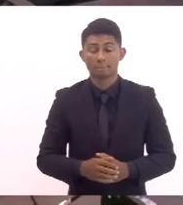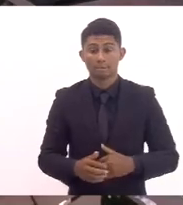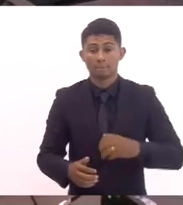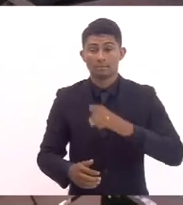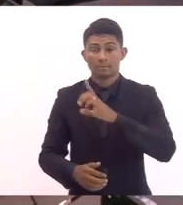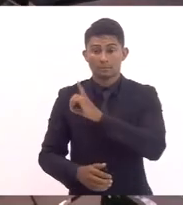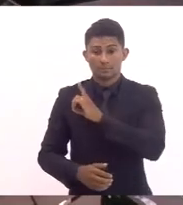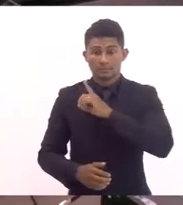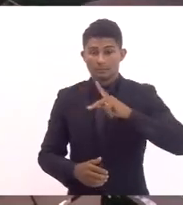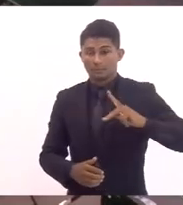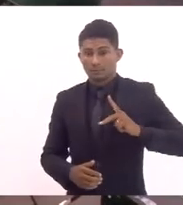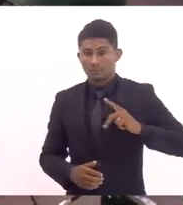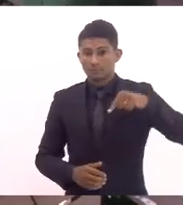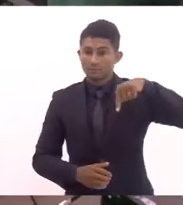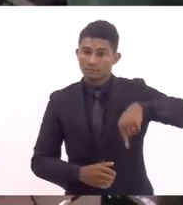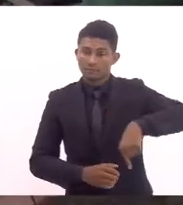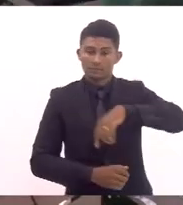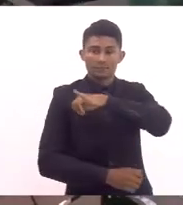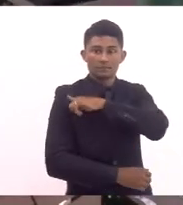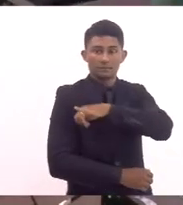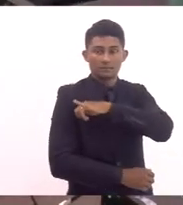do Rio de Janeiro